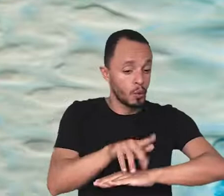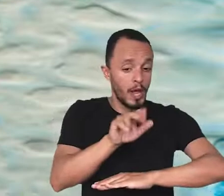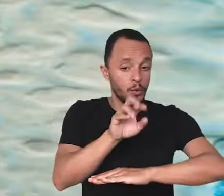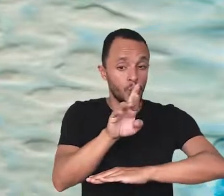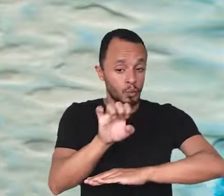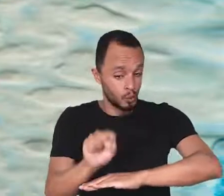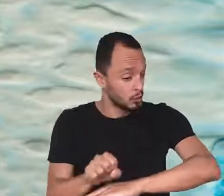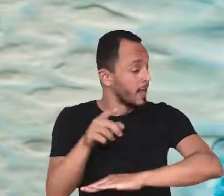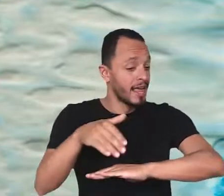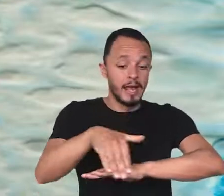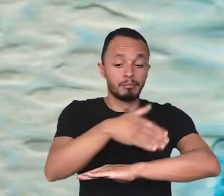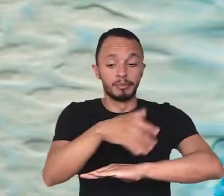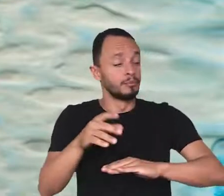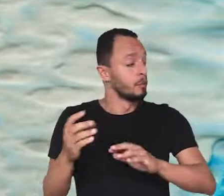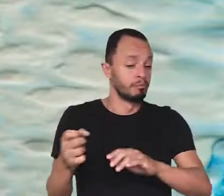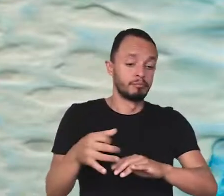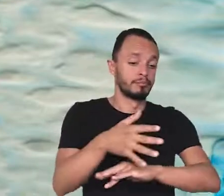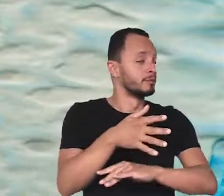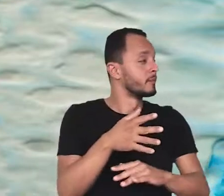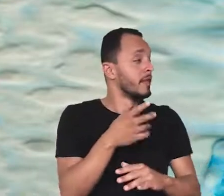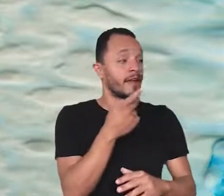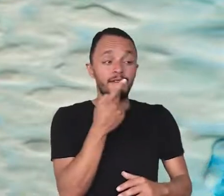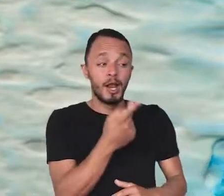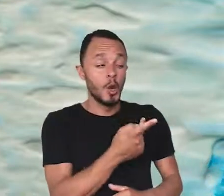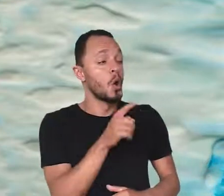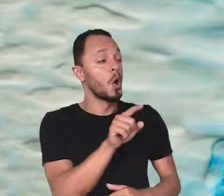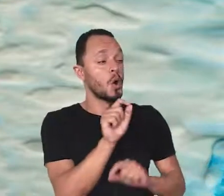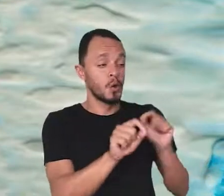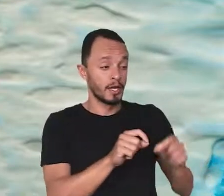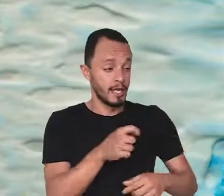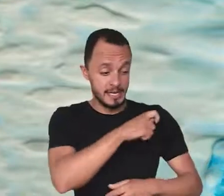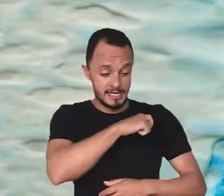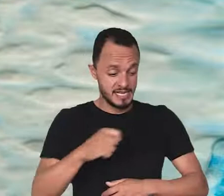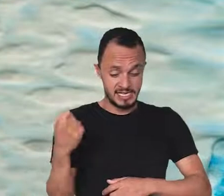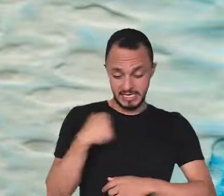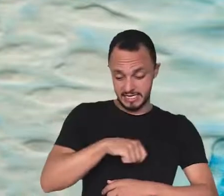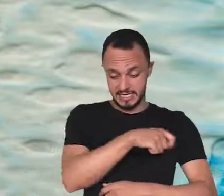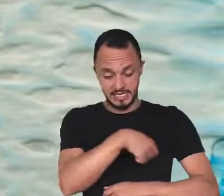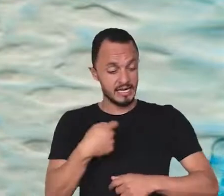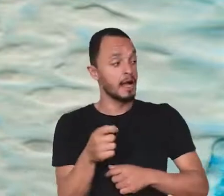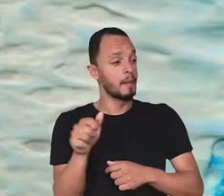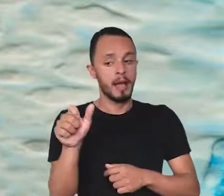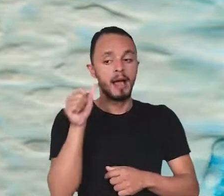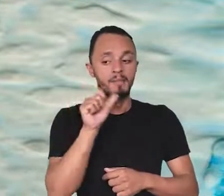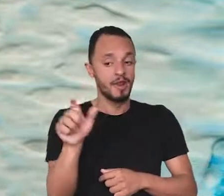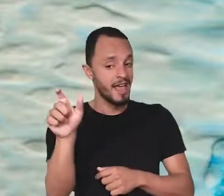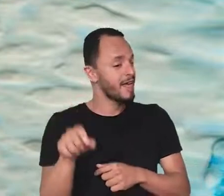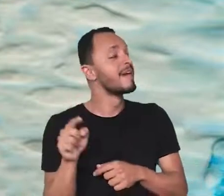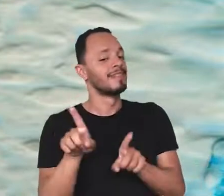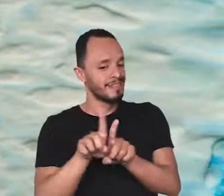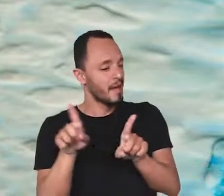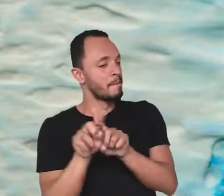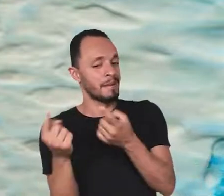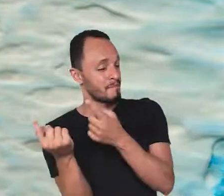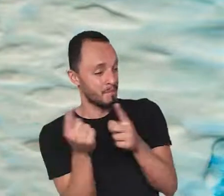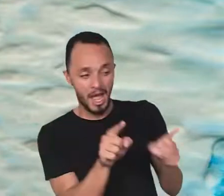Menina, ele agrediu ela horrores. O Louro contou que ela levou uns 200 pontos no peito, acredita? Mas ela não deixou baixo, não. Cortou o